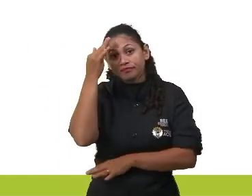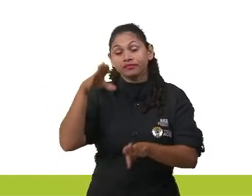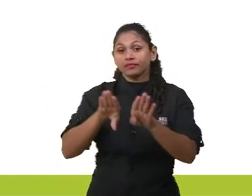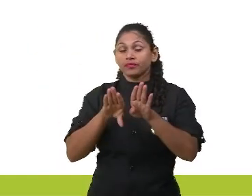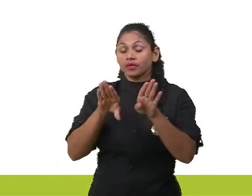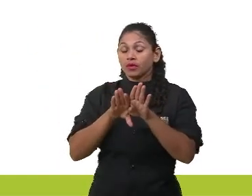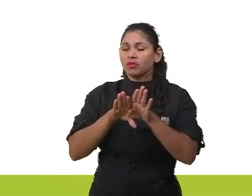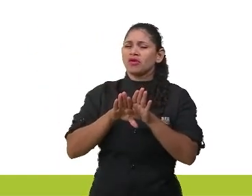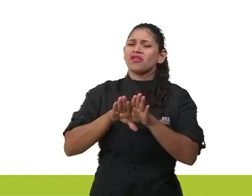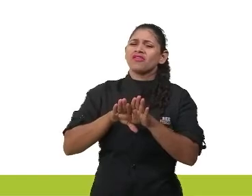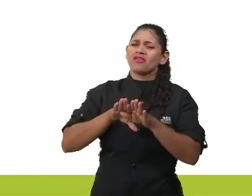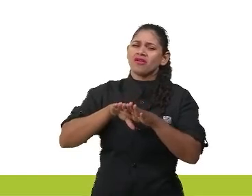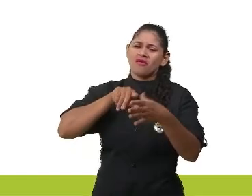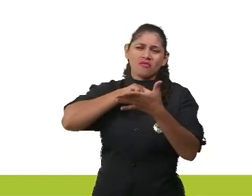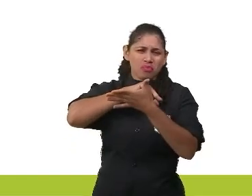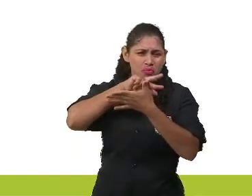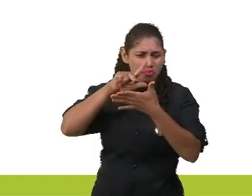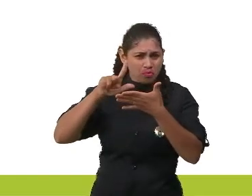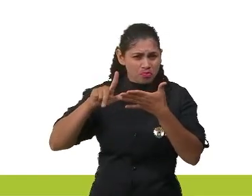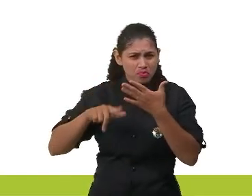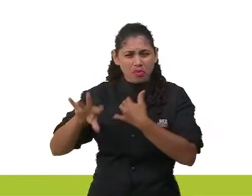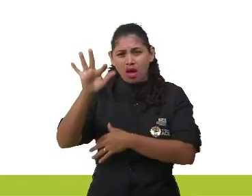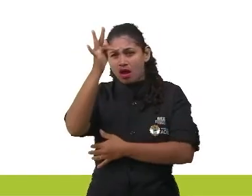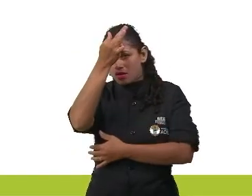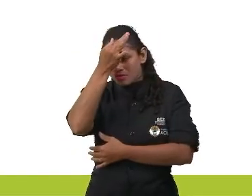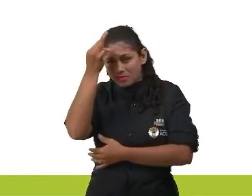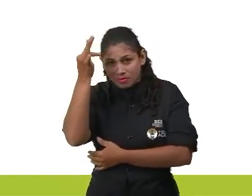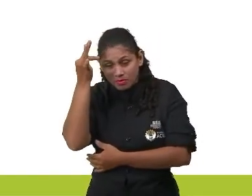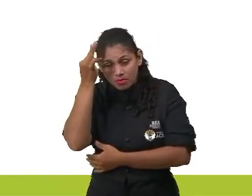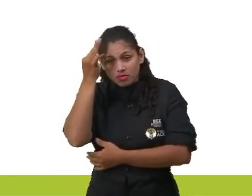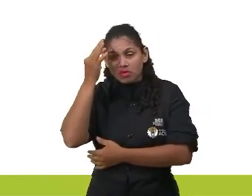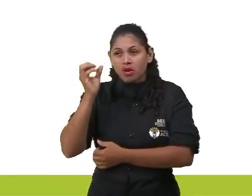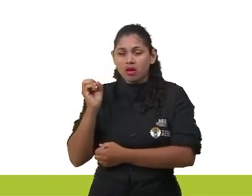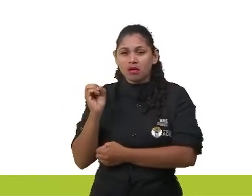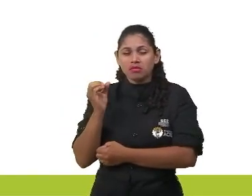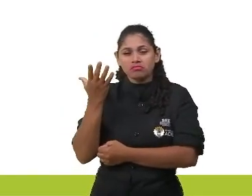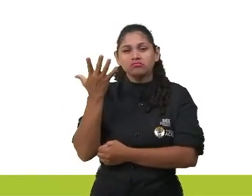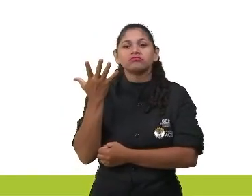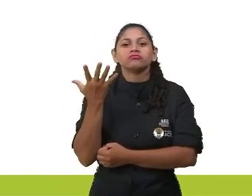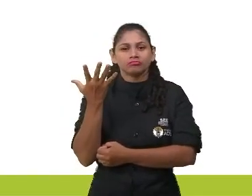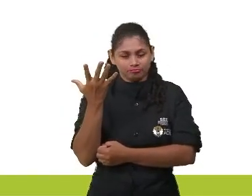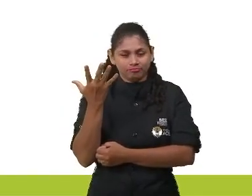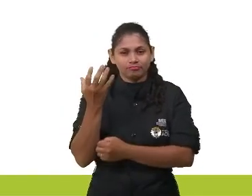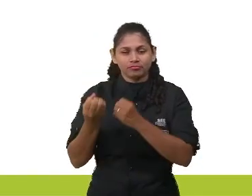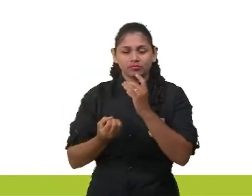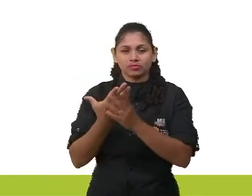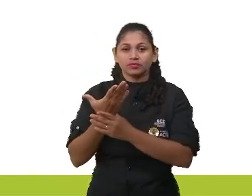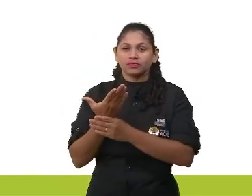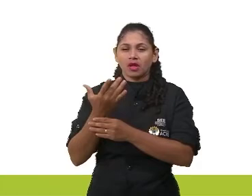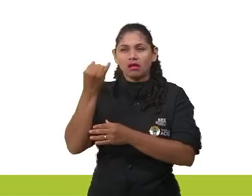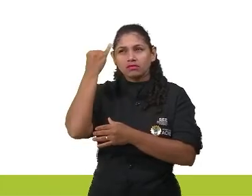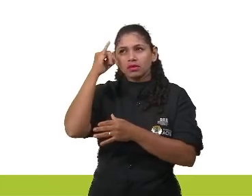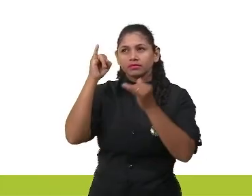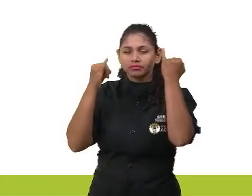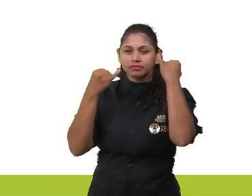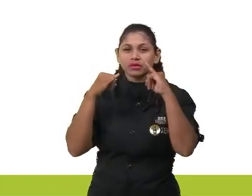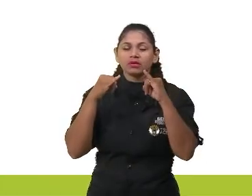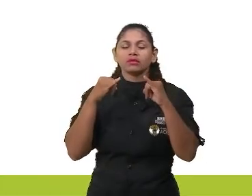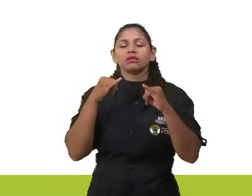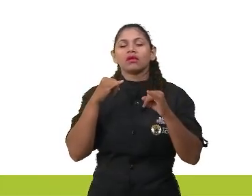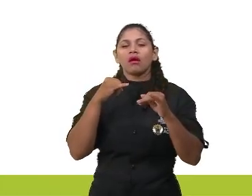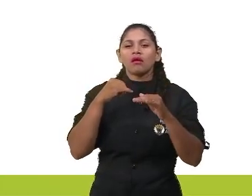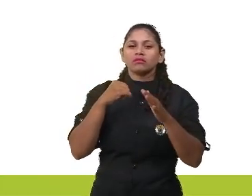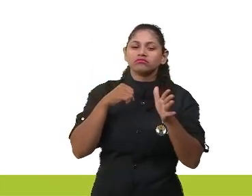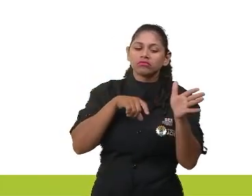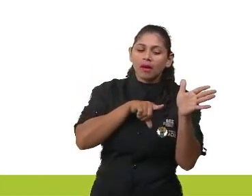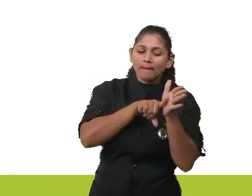criaram pensamentos, criaram teorias que são importantes até hoje para a compreensão da sociedade. Então, quando você analisa o Enem como um todo, o iluminismo